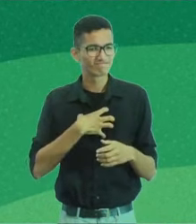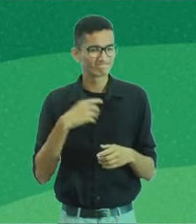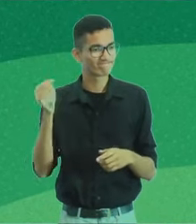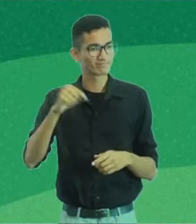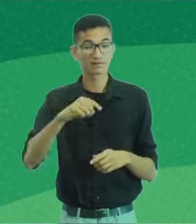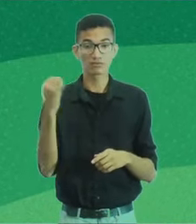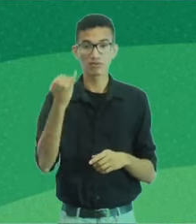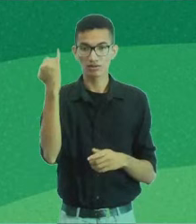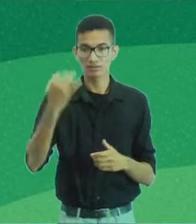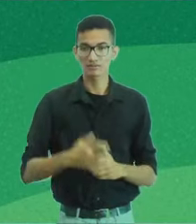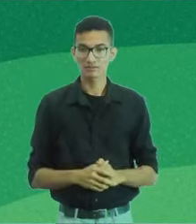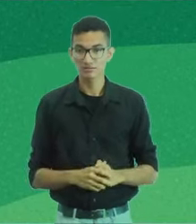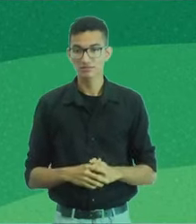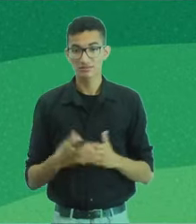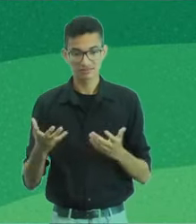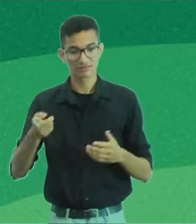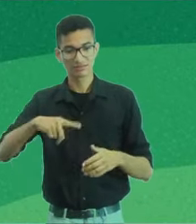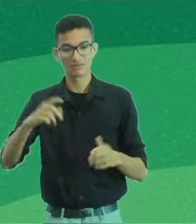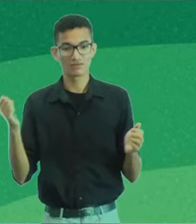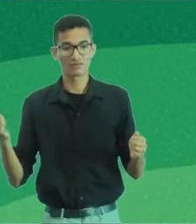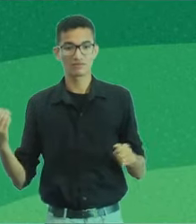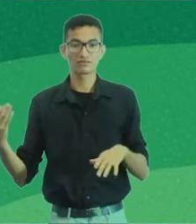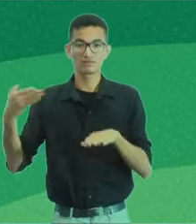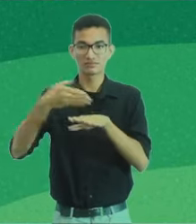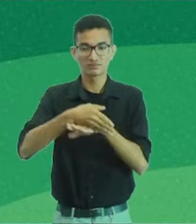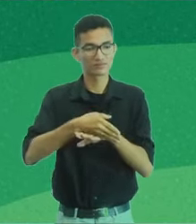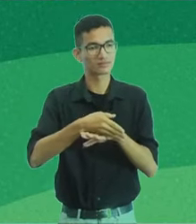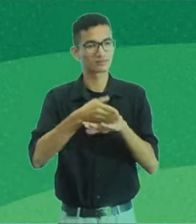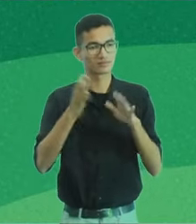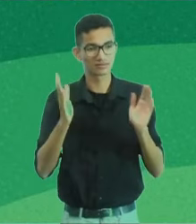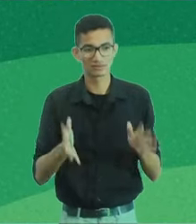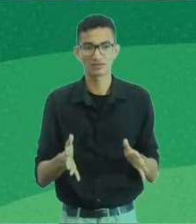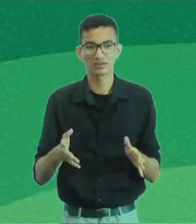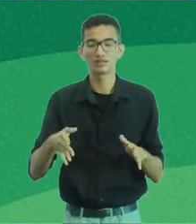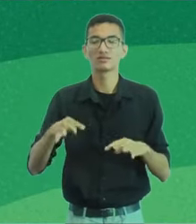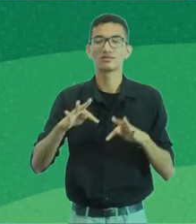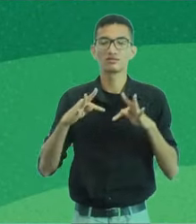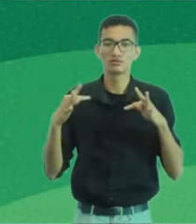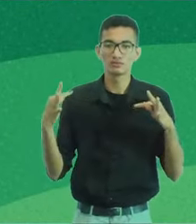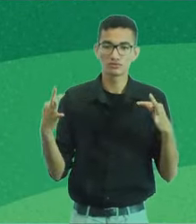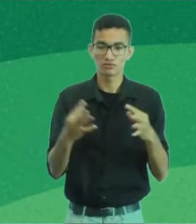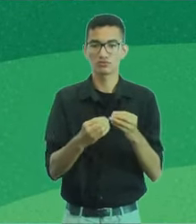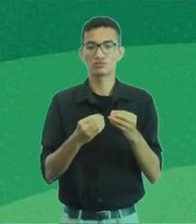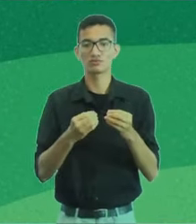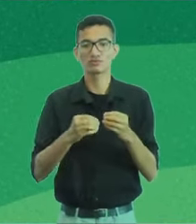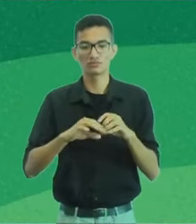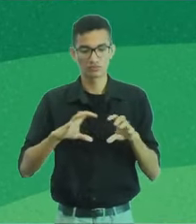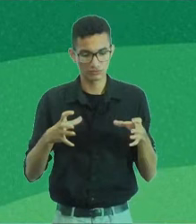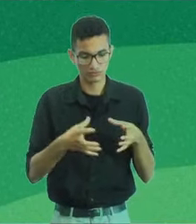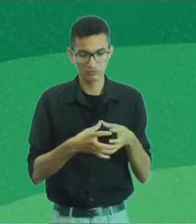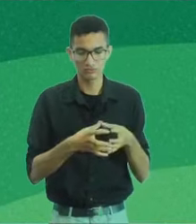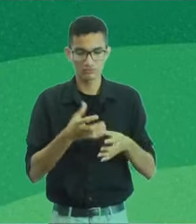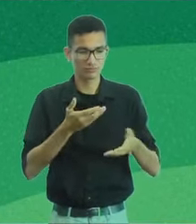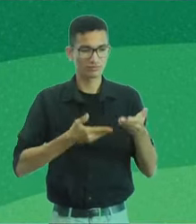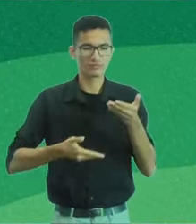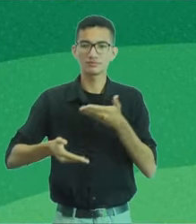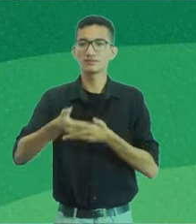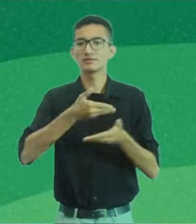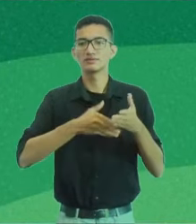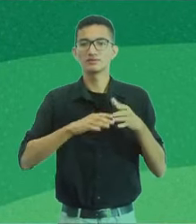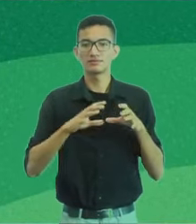e quando a gente ocupa esse espaço todos juntos reunidos